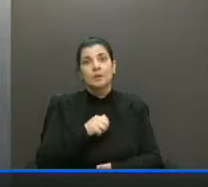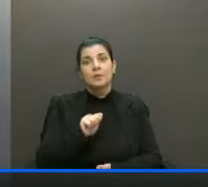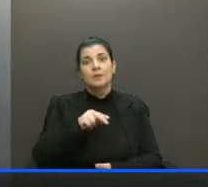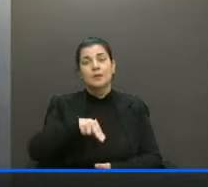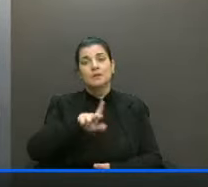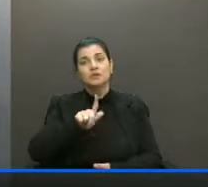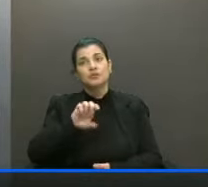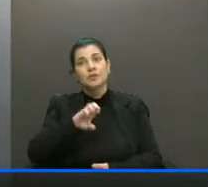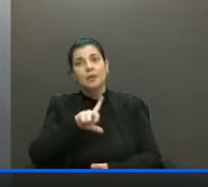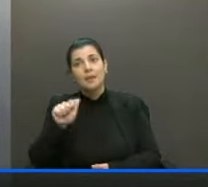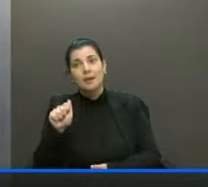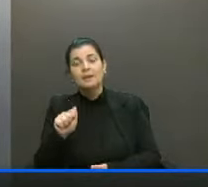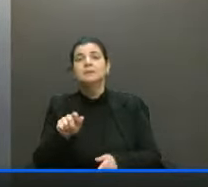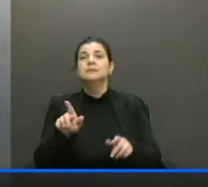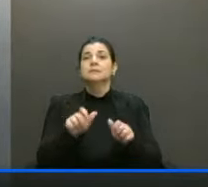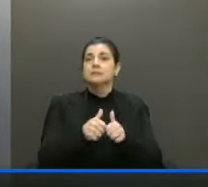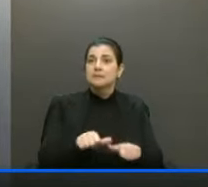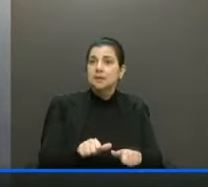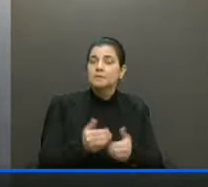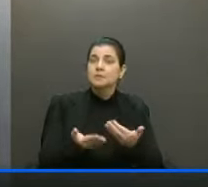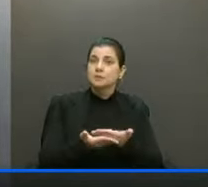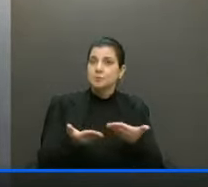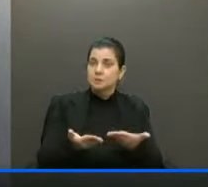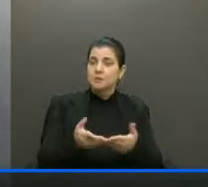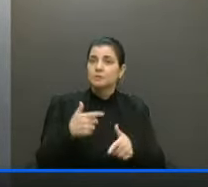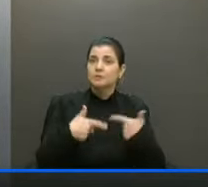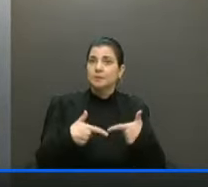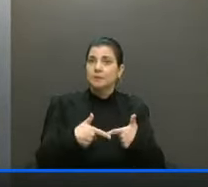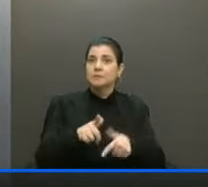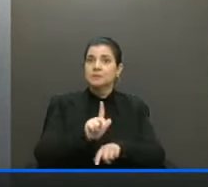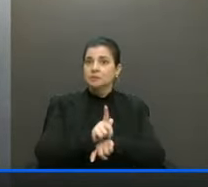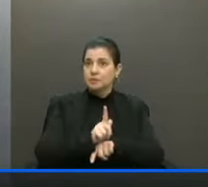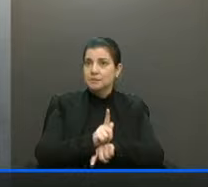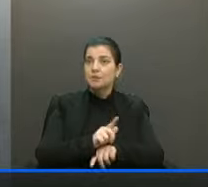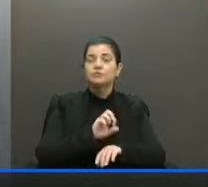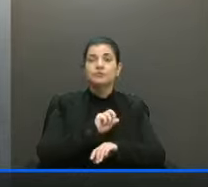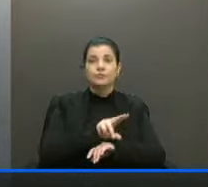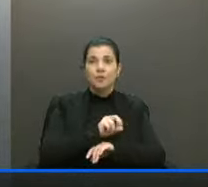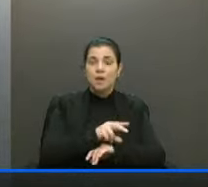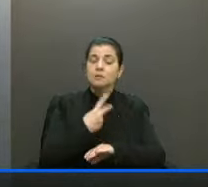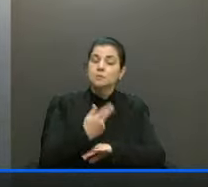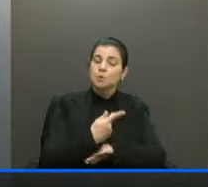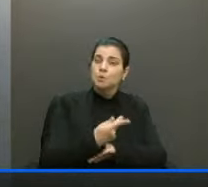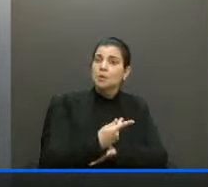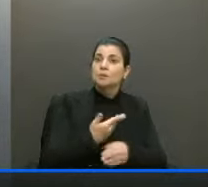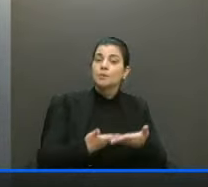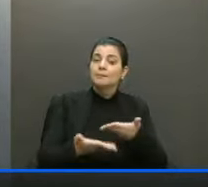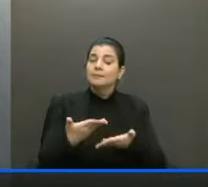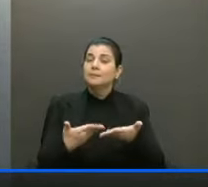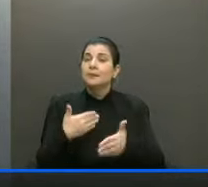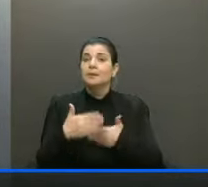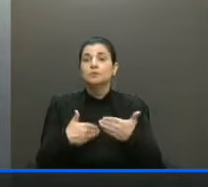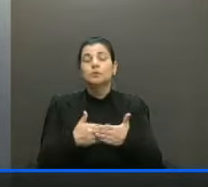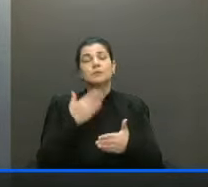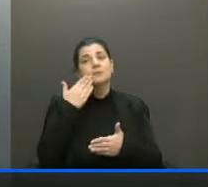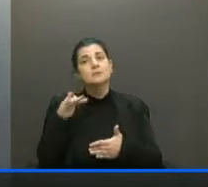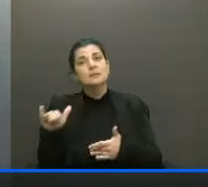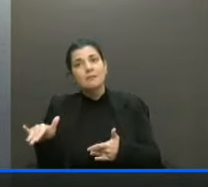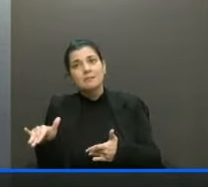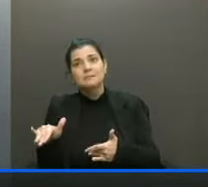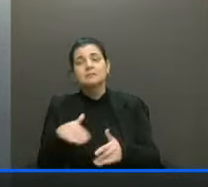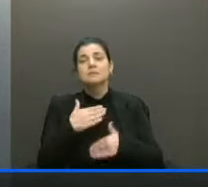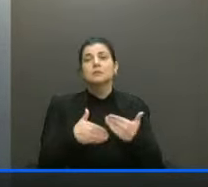à disposição, nós trabalhamos na gestão de vagas, né? Buscando justamente isso, atender a todas as nossas crianças, a